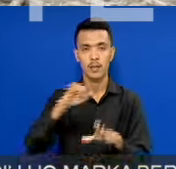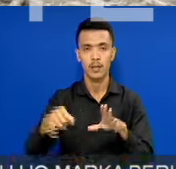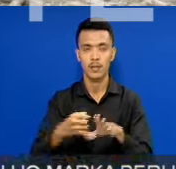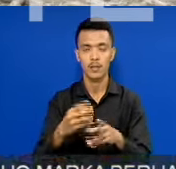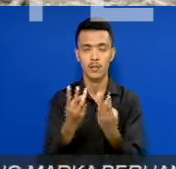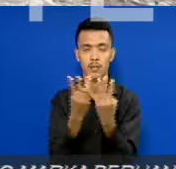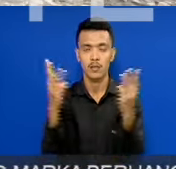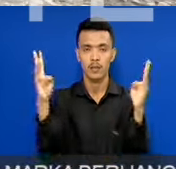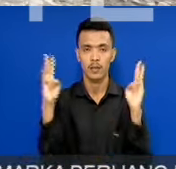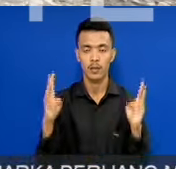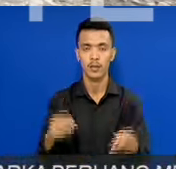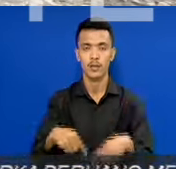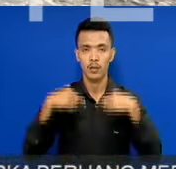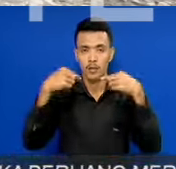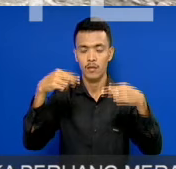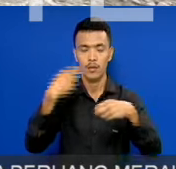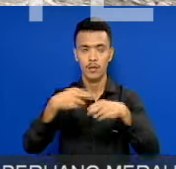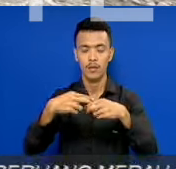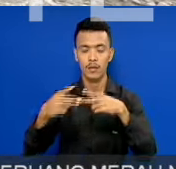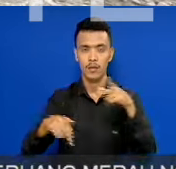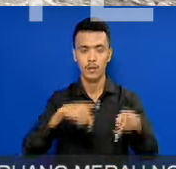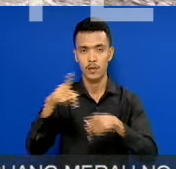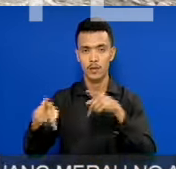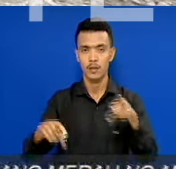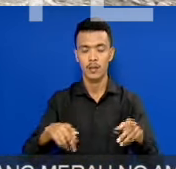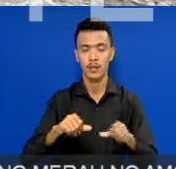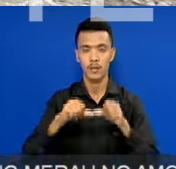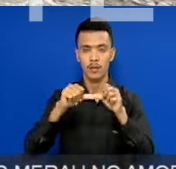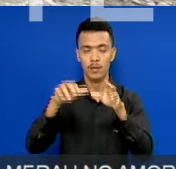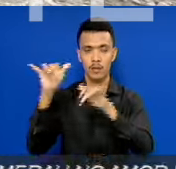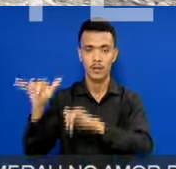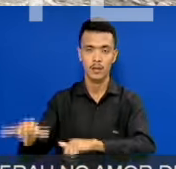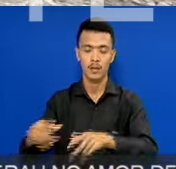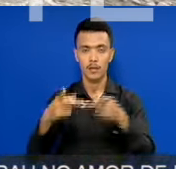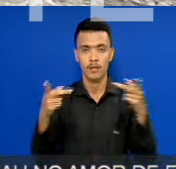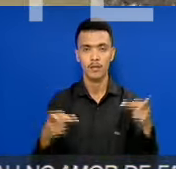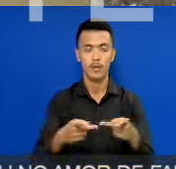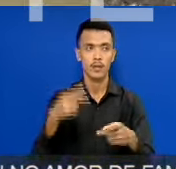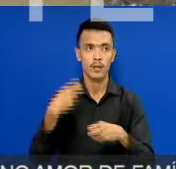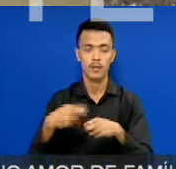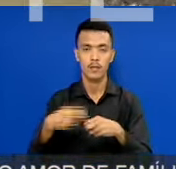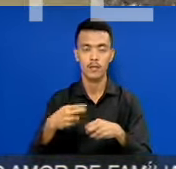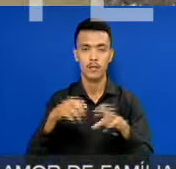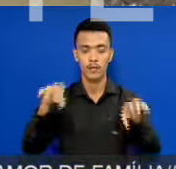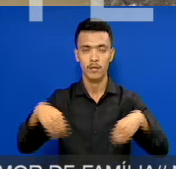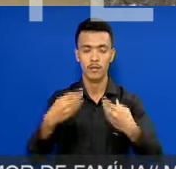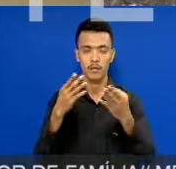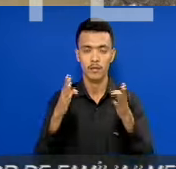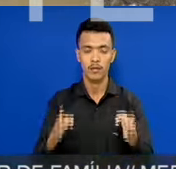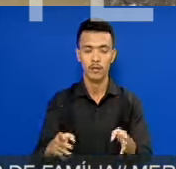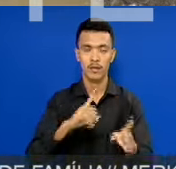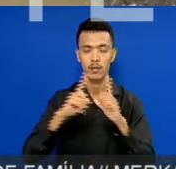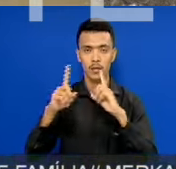muro proteção, rodifó ameaça para a comunidade, nebe continua rela e afato em risco. Trabalhador Manuel de